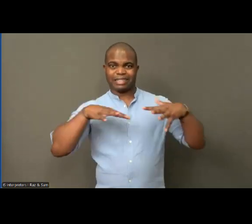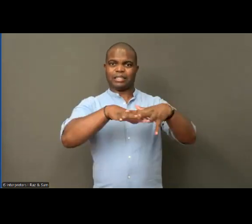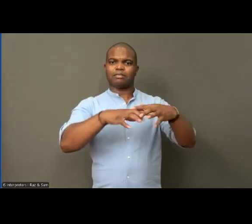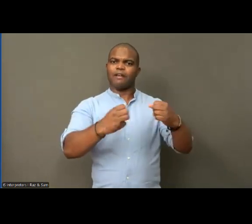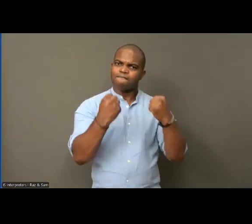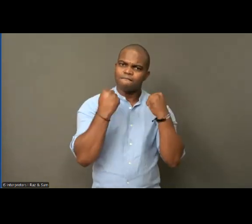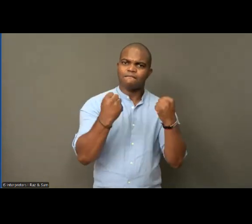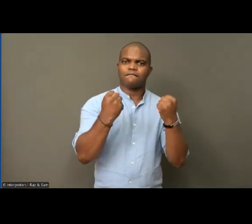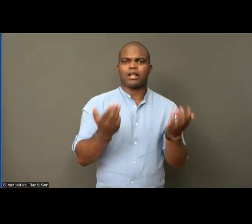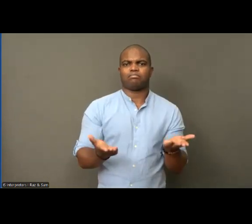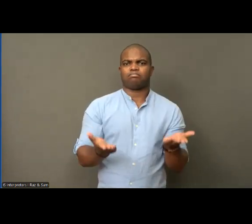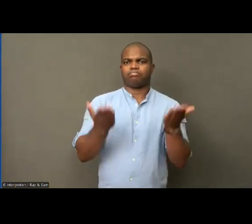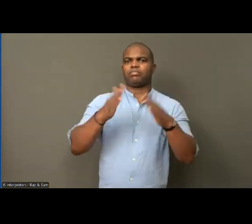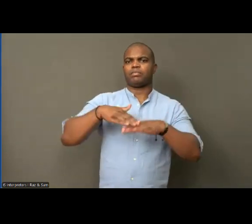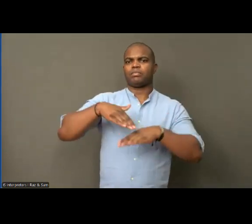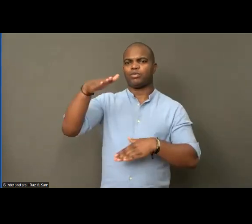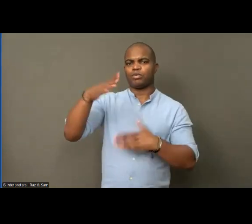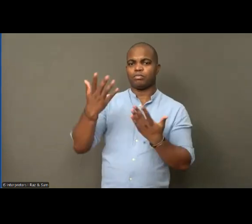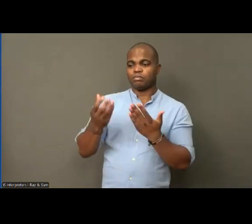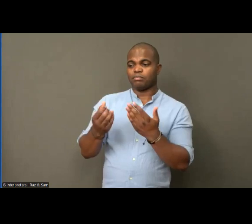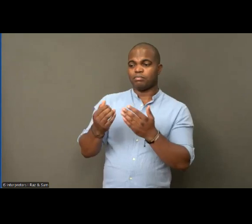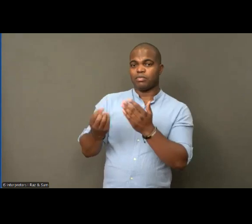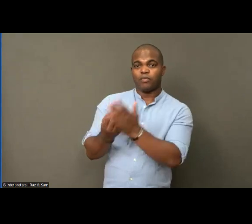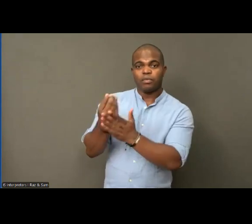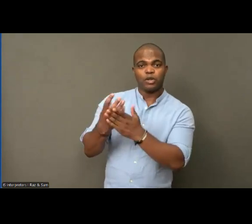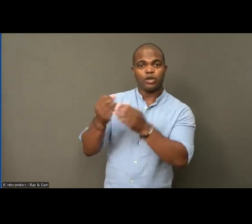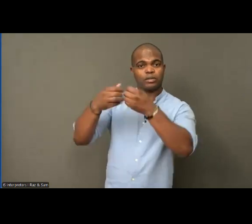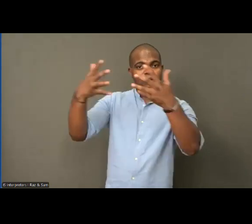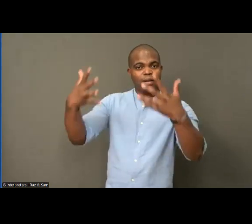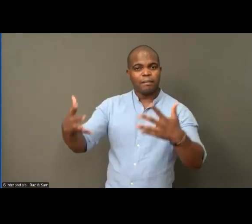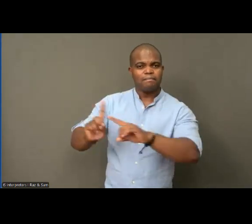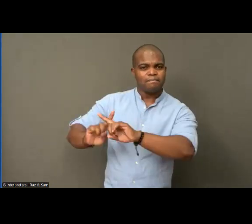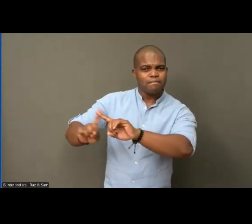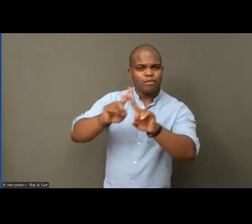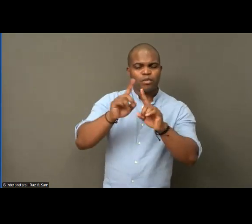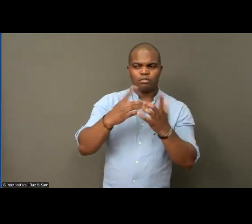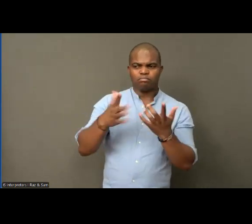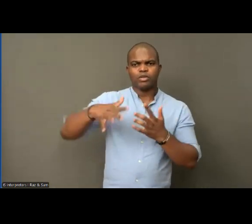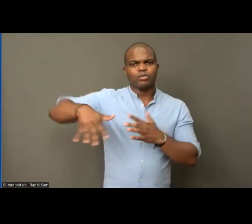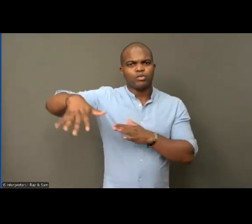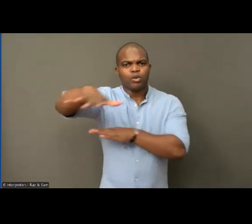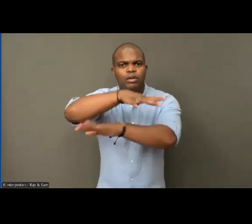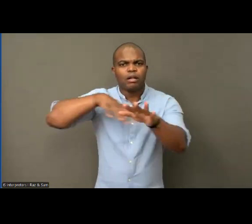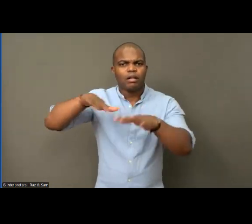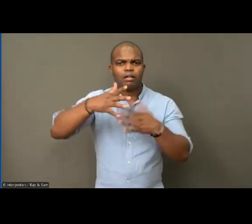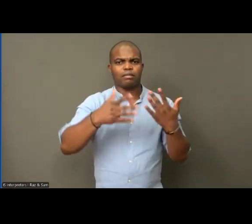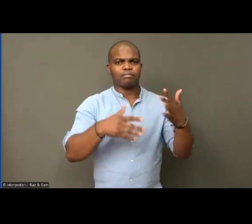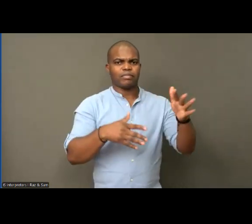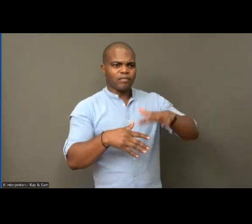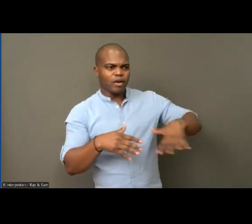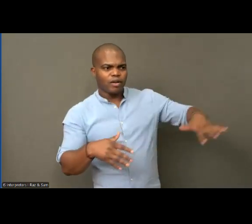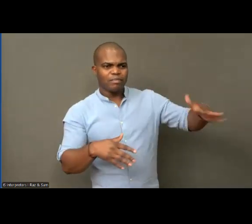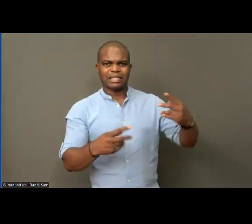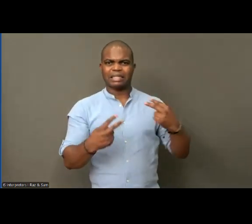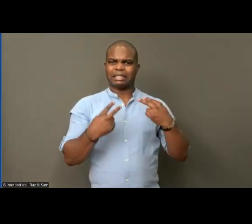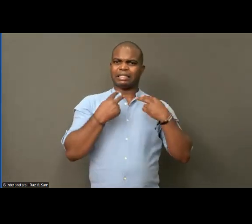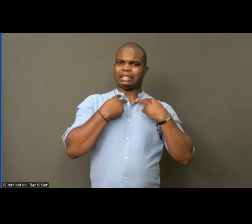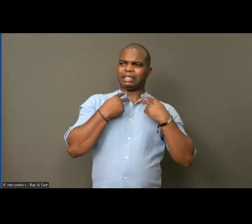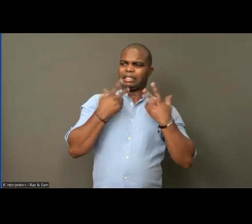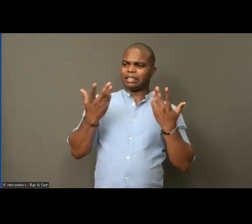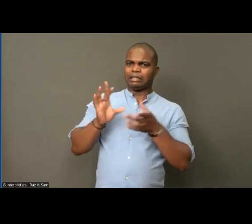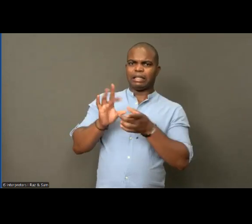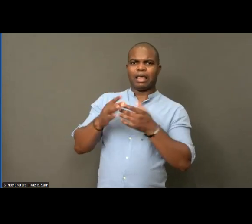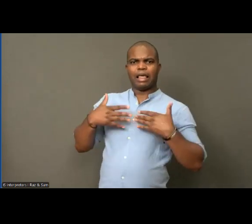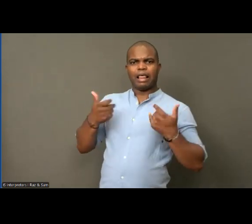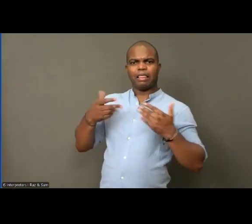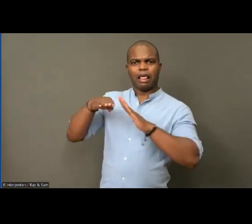determinantes sociais e reinforcing ambientais da saúde e governance to reforçar a ensure governança, efficiency. administração e Sustainability financiamento. is also A a core sustentabilidade é priority, também uma with a prioridade focus